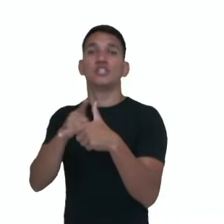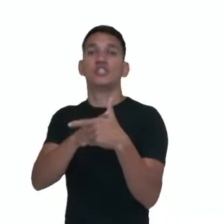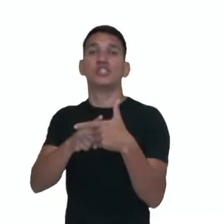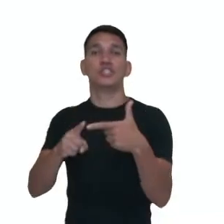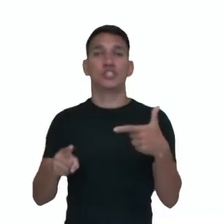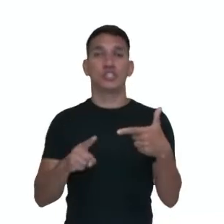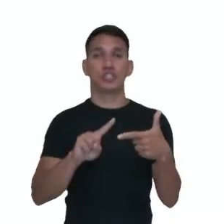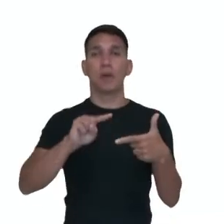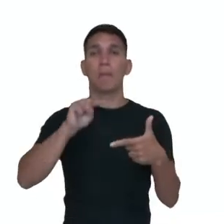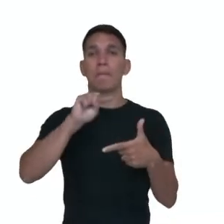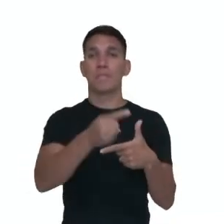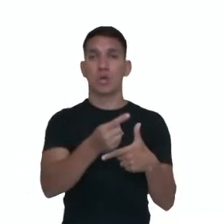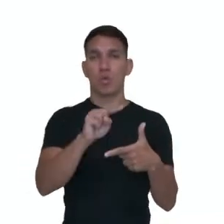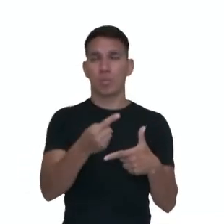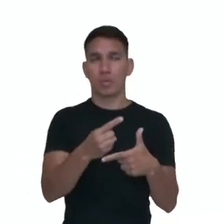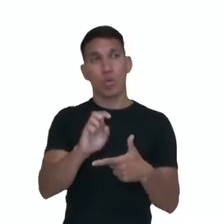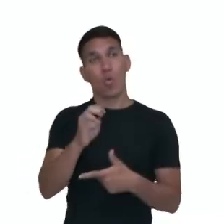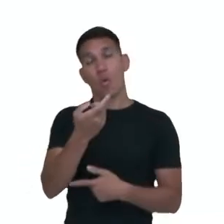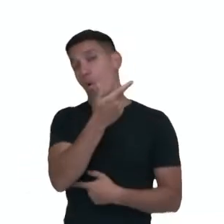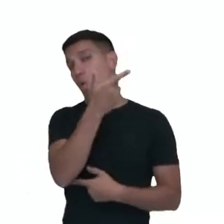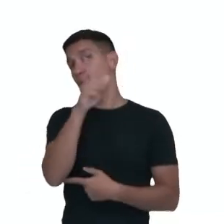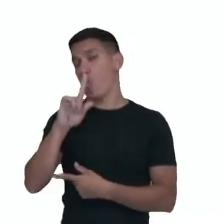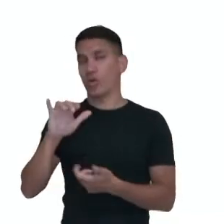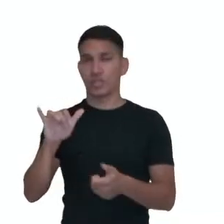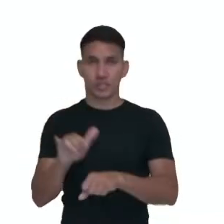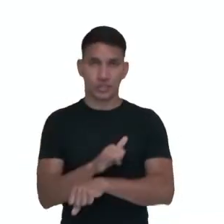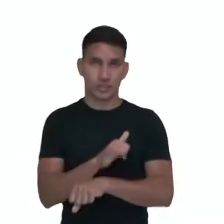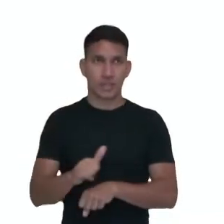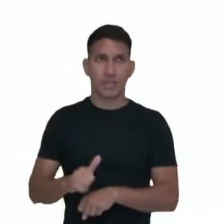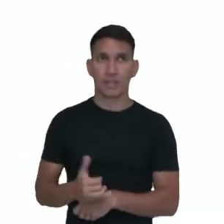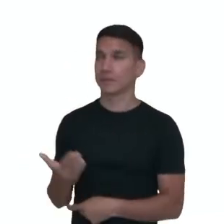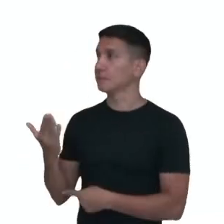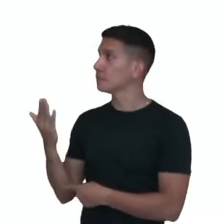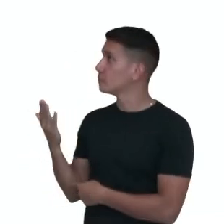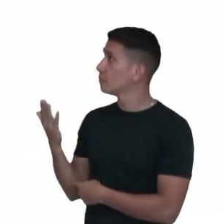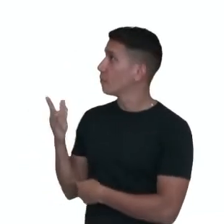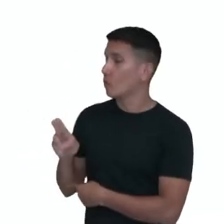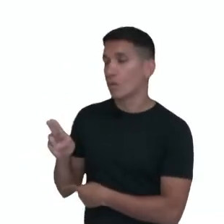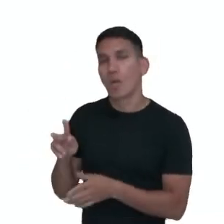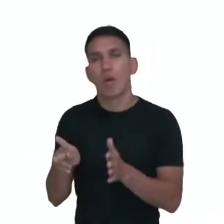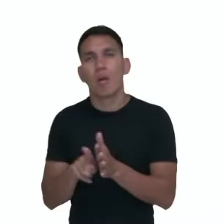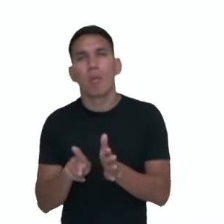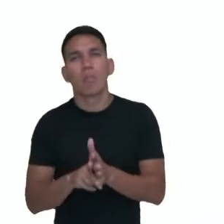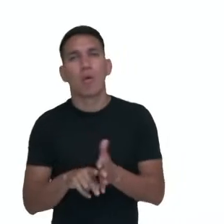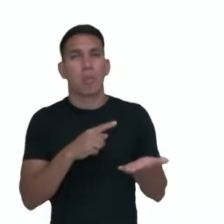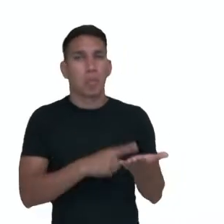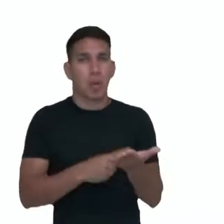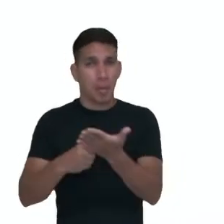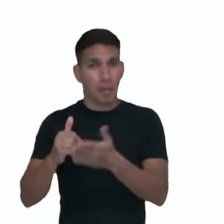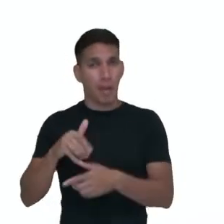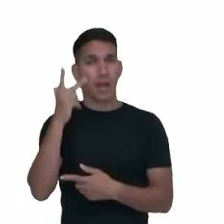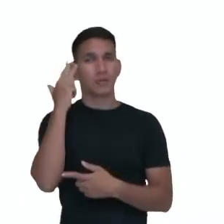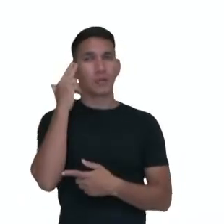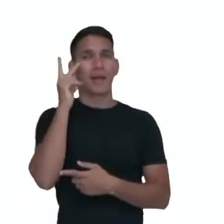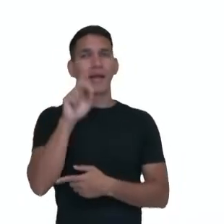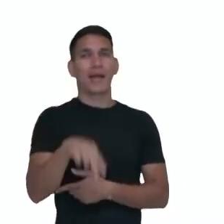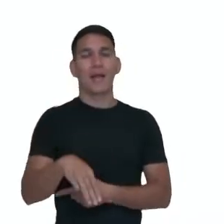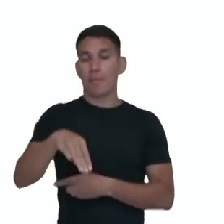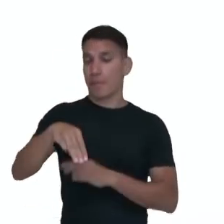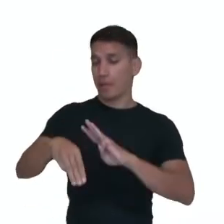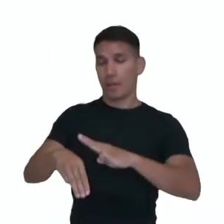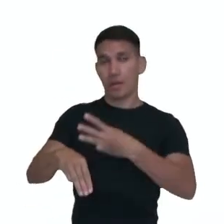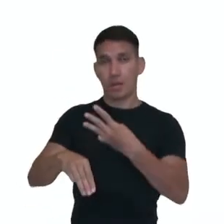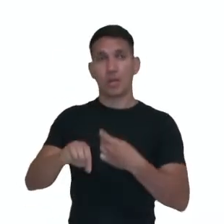no sentido contrário. Ou a outra opção, utilizando aqui, né, as unidades mais comuns, que são o metro cúbico,